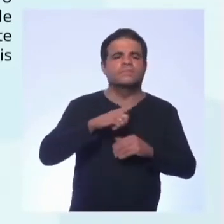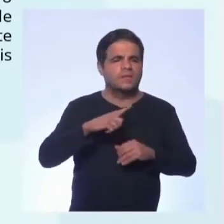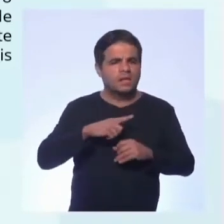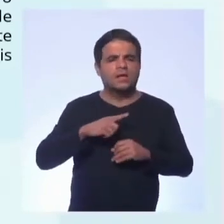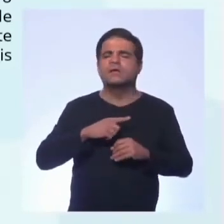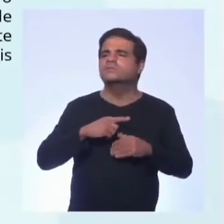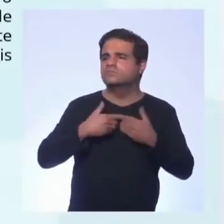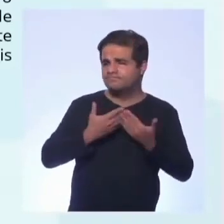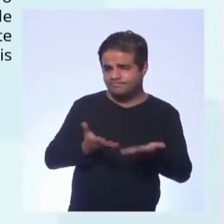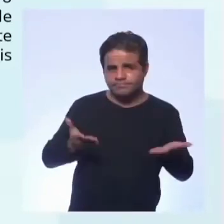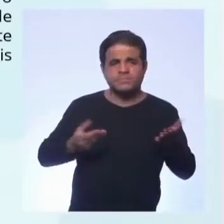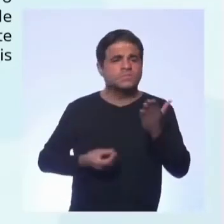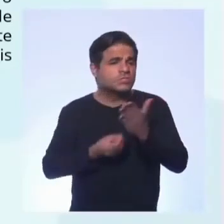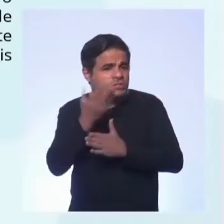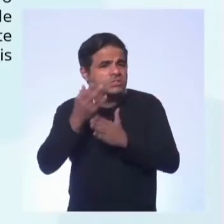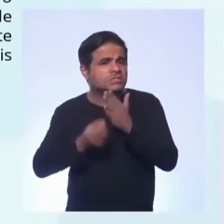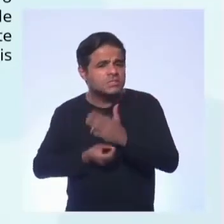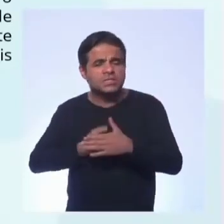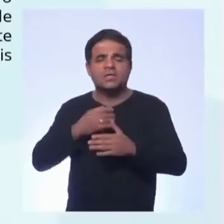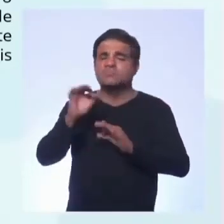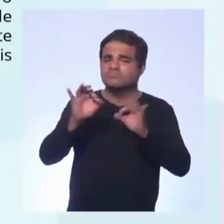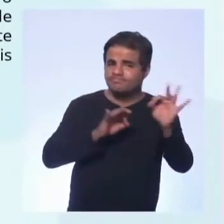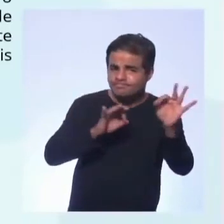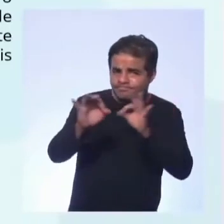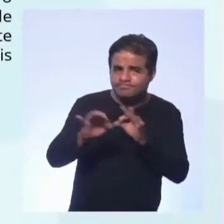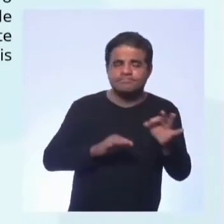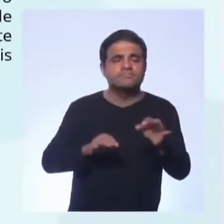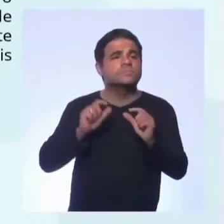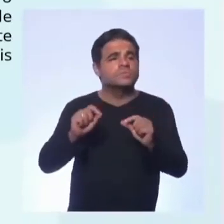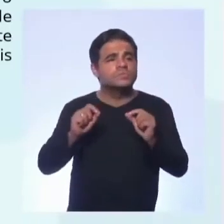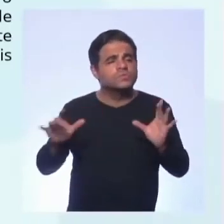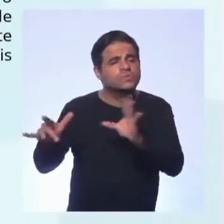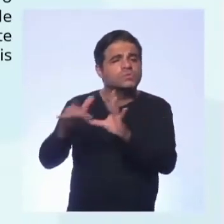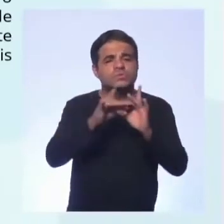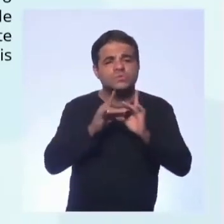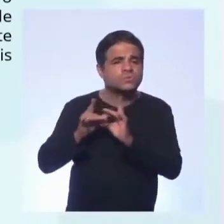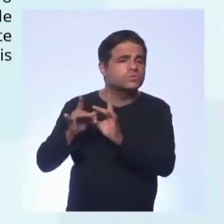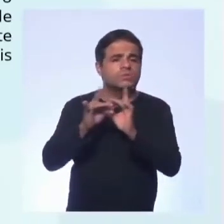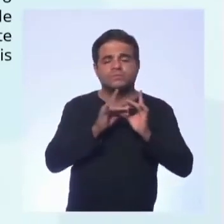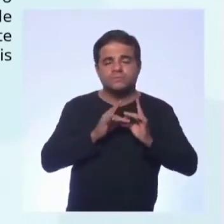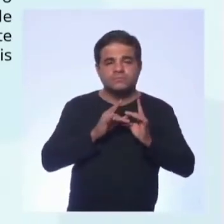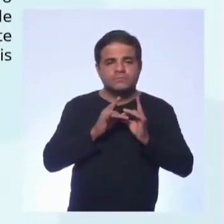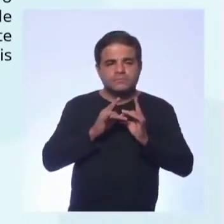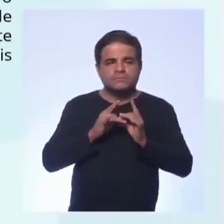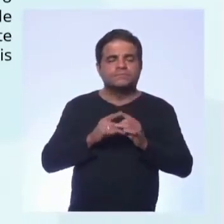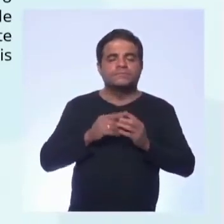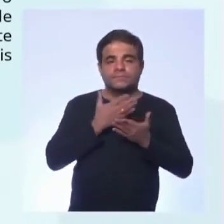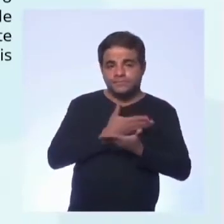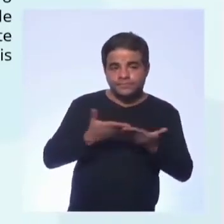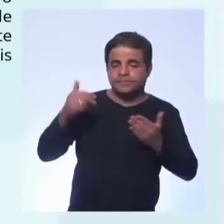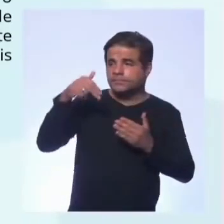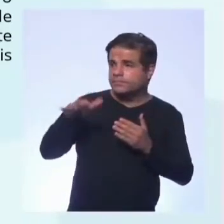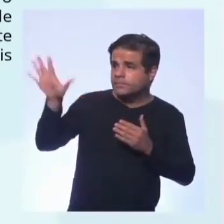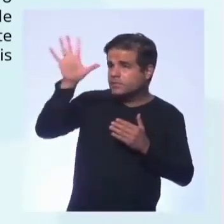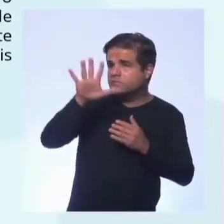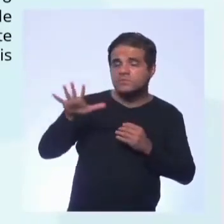que vai criar um plano de unificação